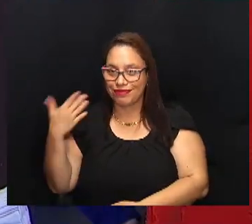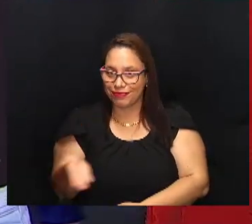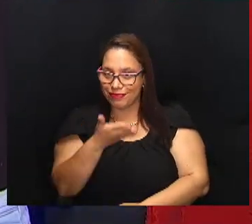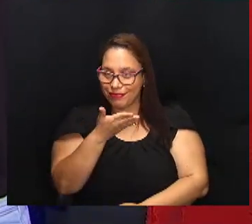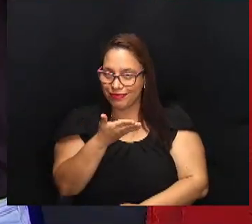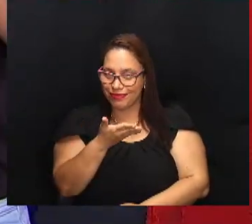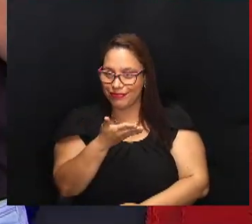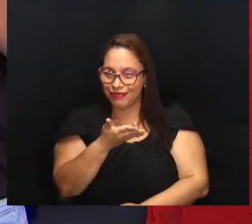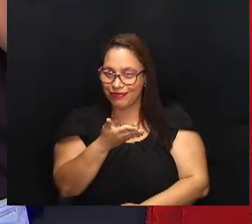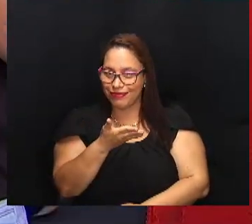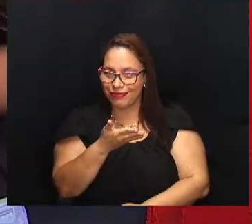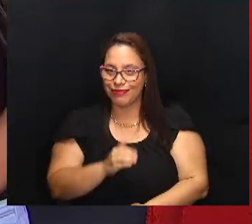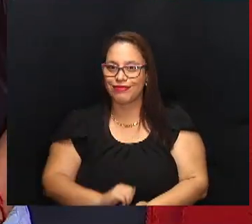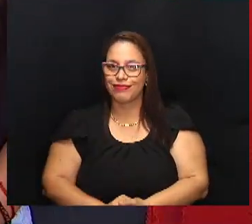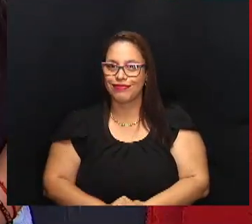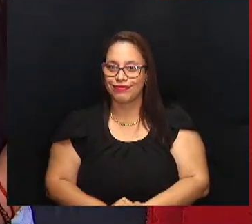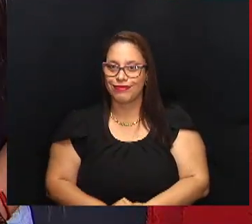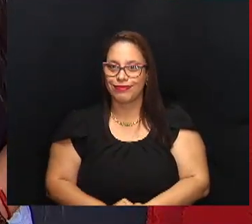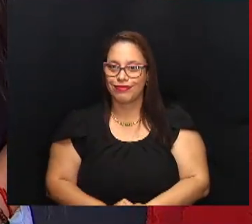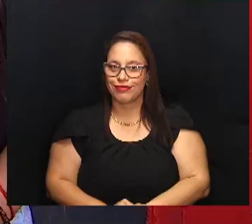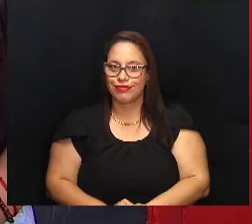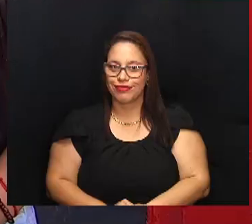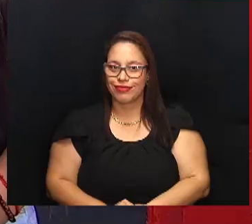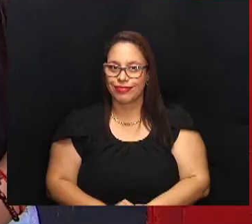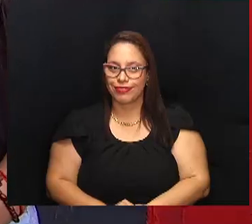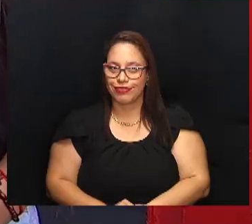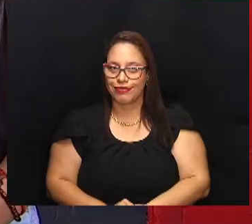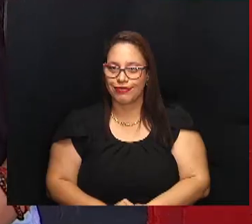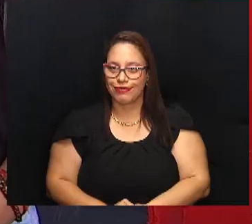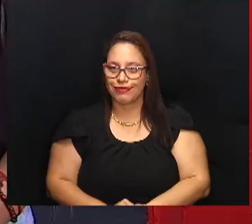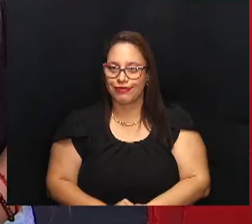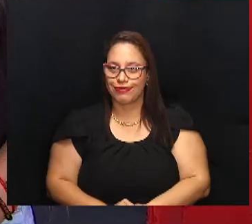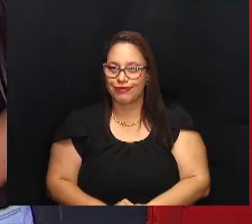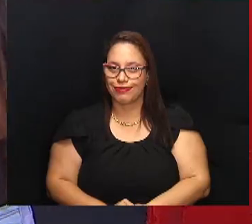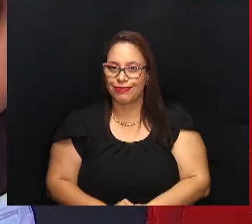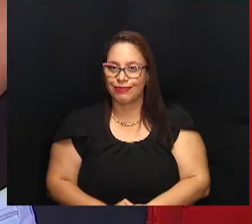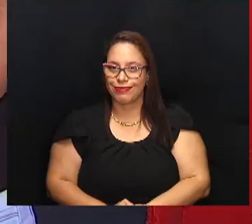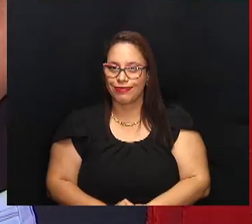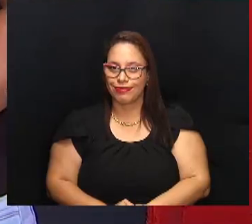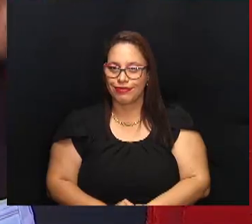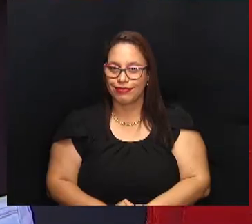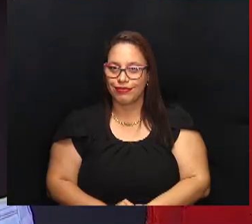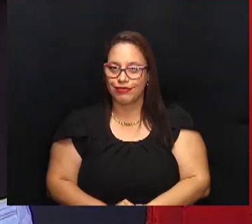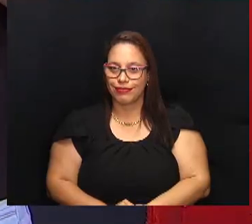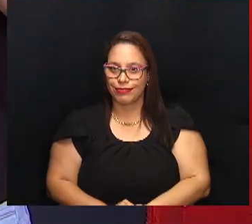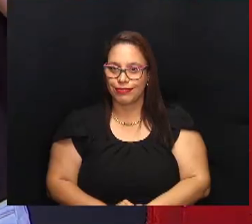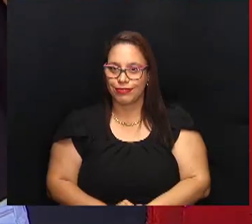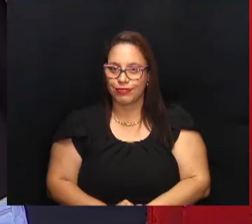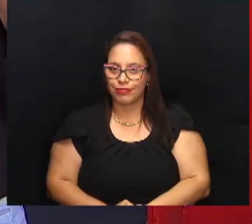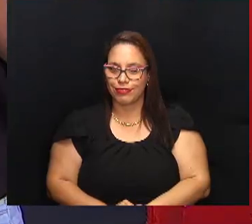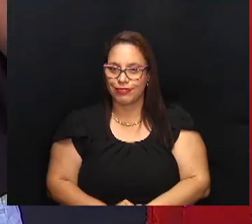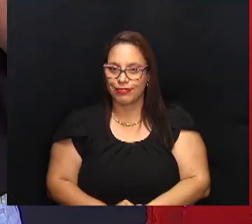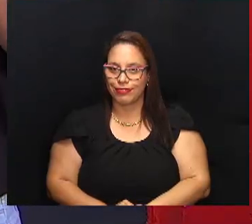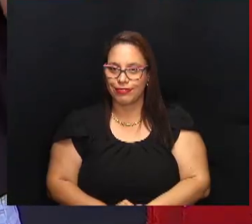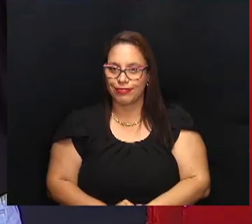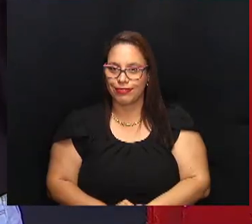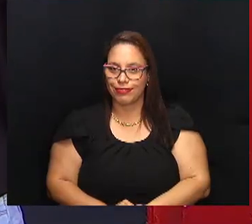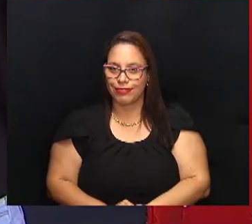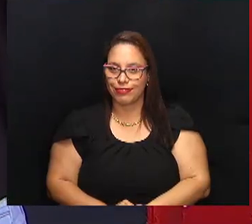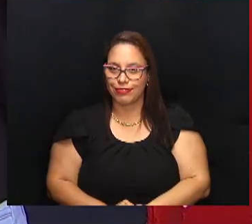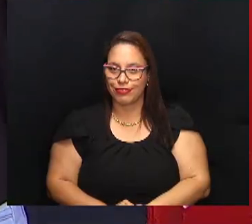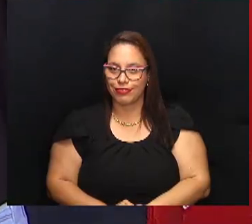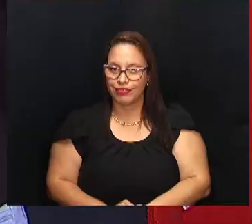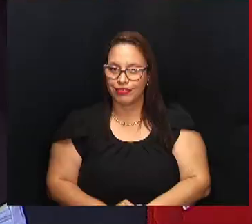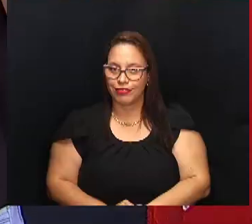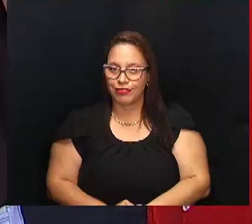TV Câmara de Campinas. Eu sou a Thaís, eu sou aluna do curso de Libras